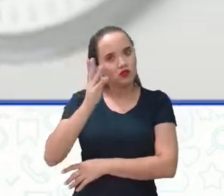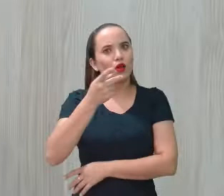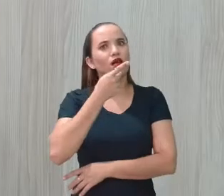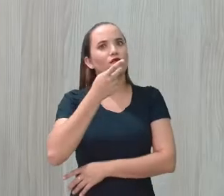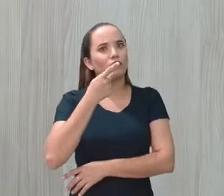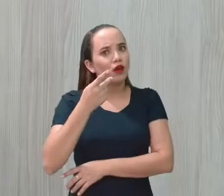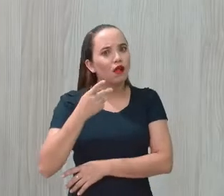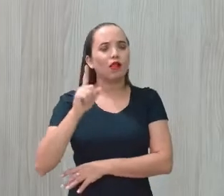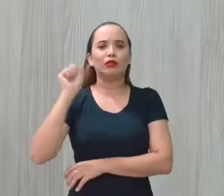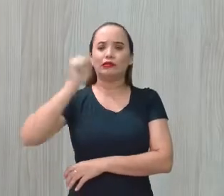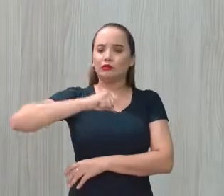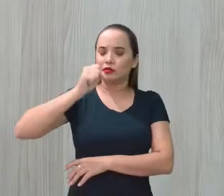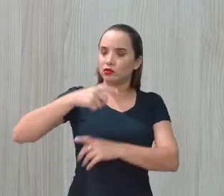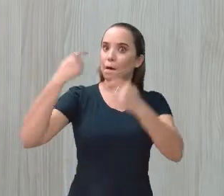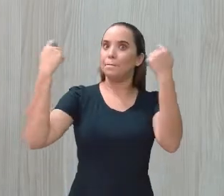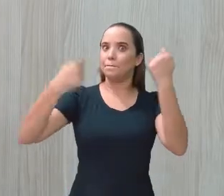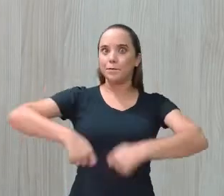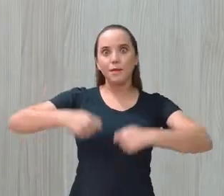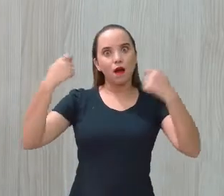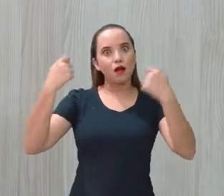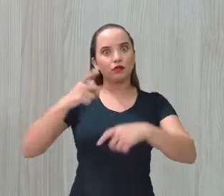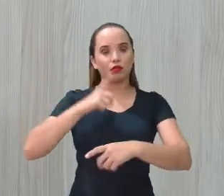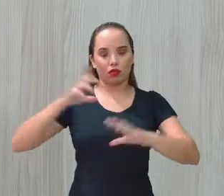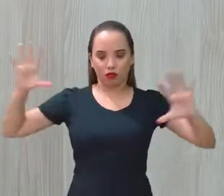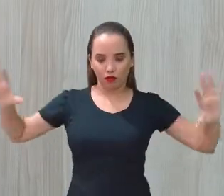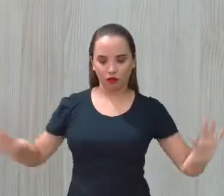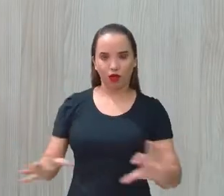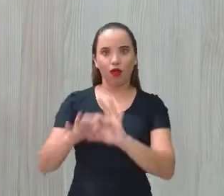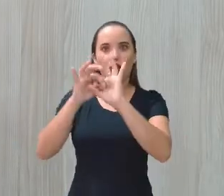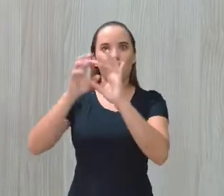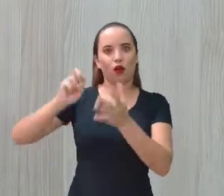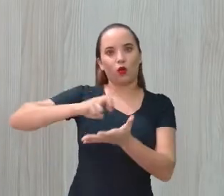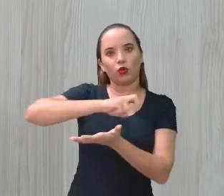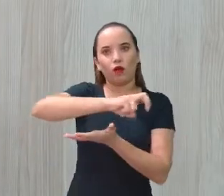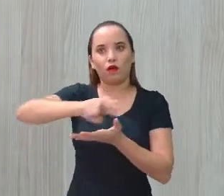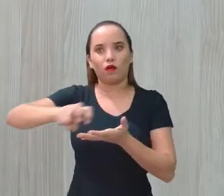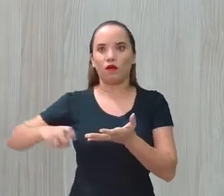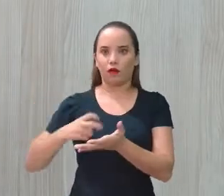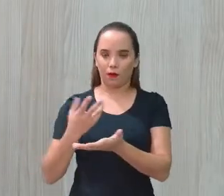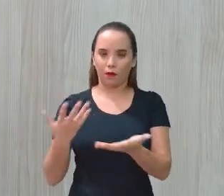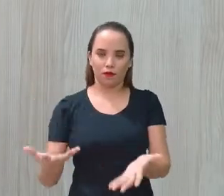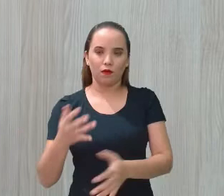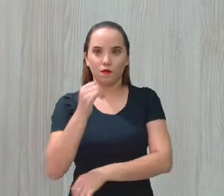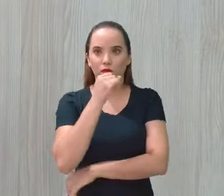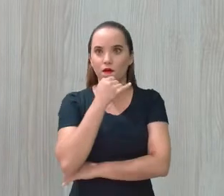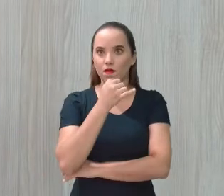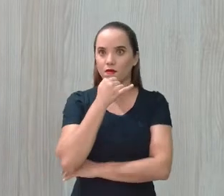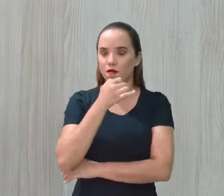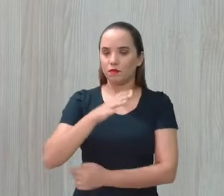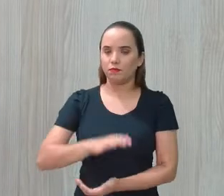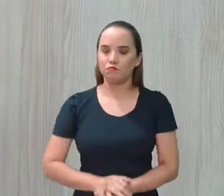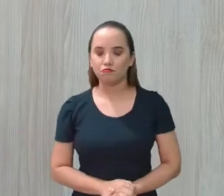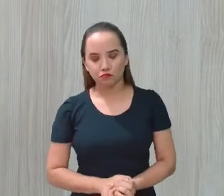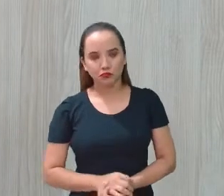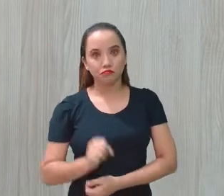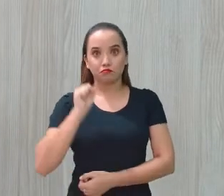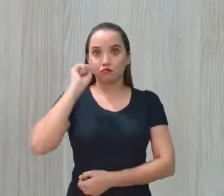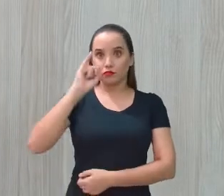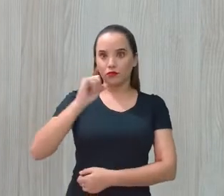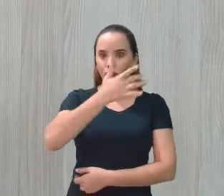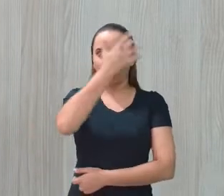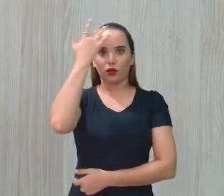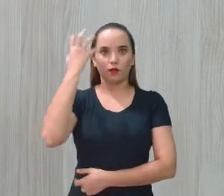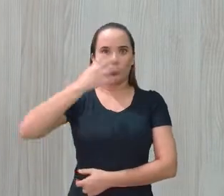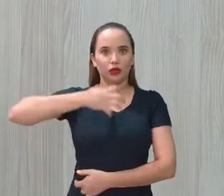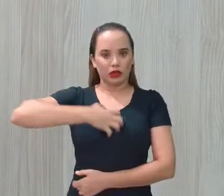essencial que a gente tenha também essa leitura da parte não verbal. Por exemplo, se alguém estiver muito